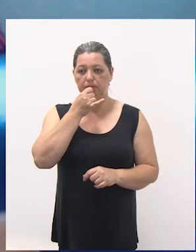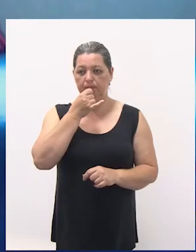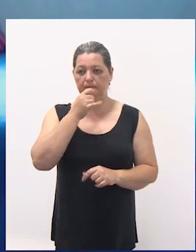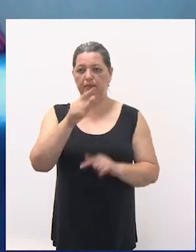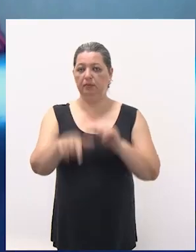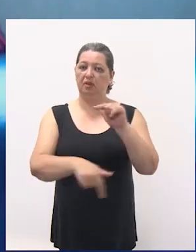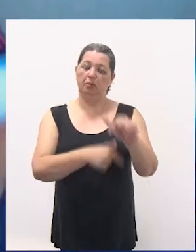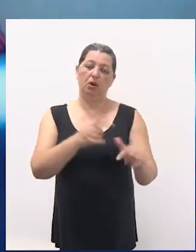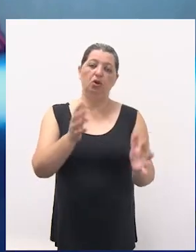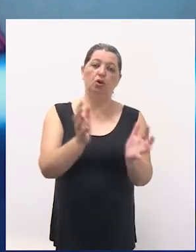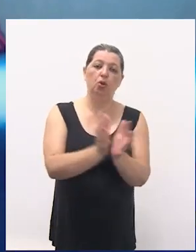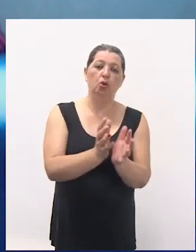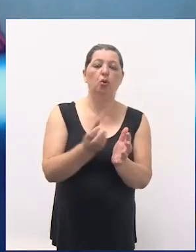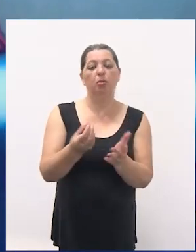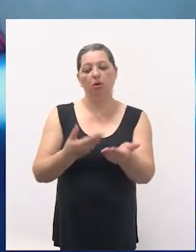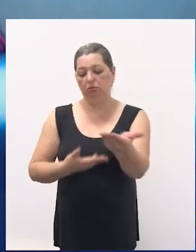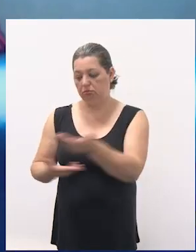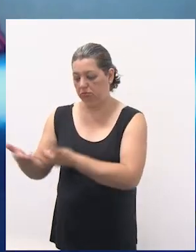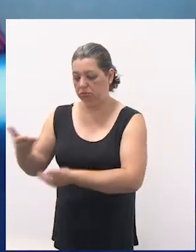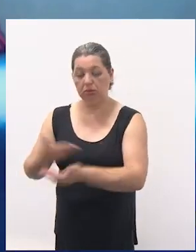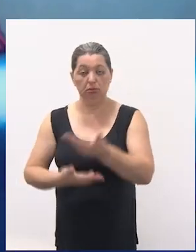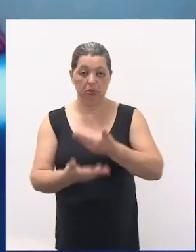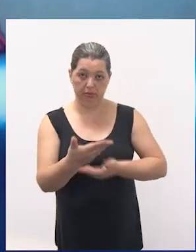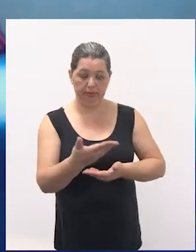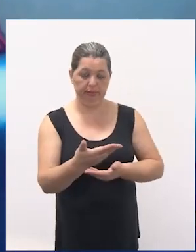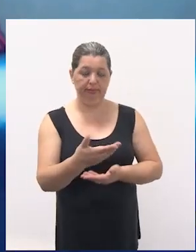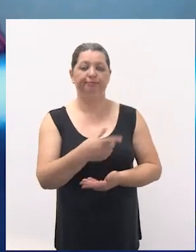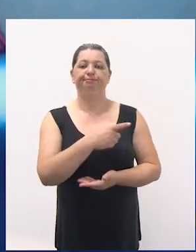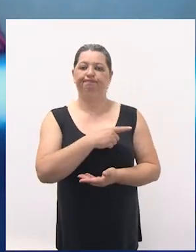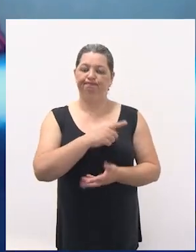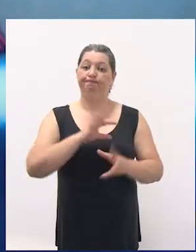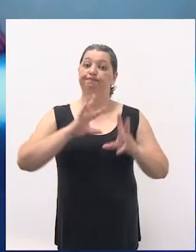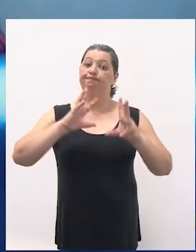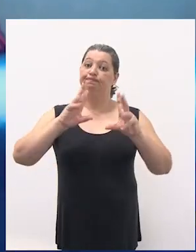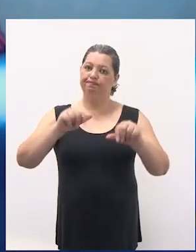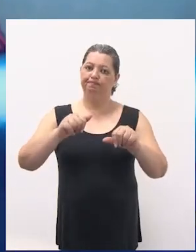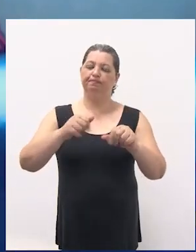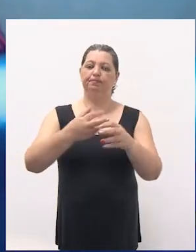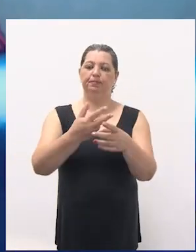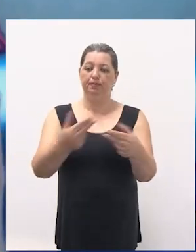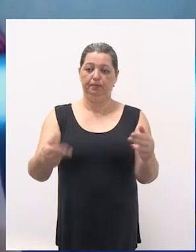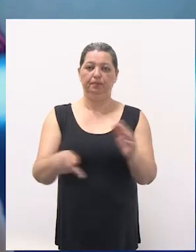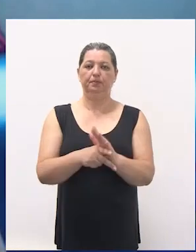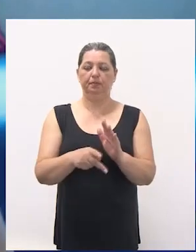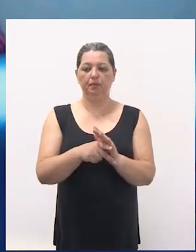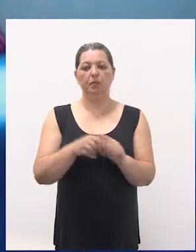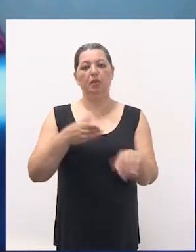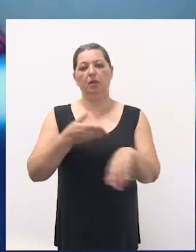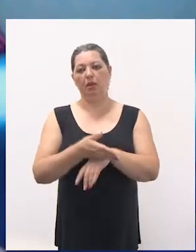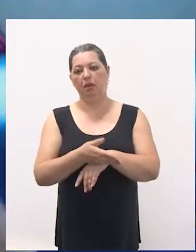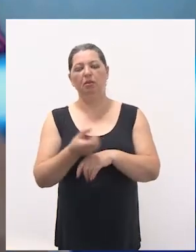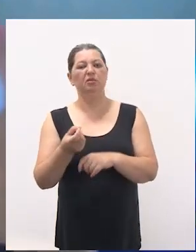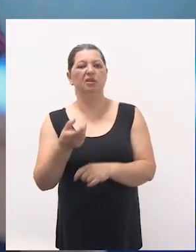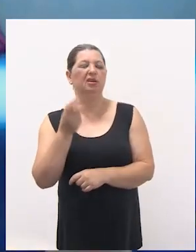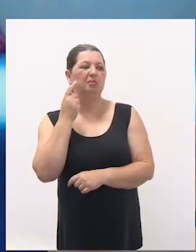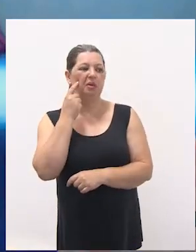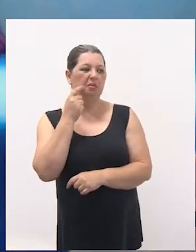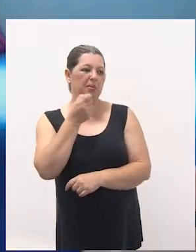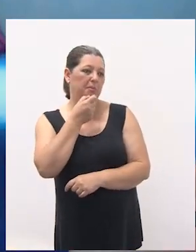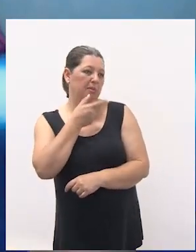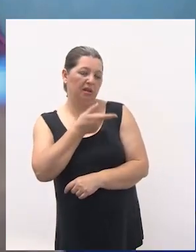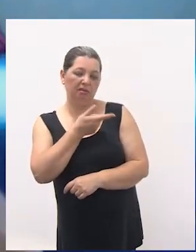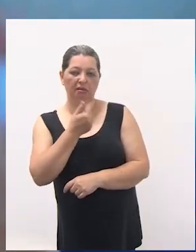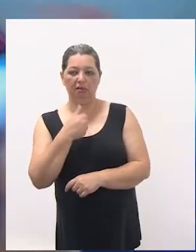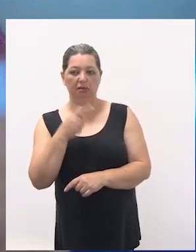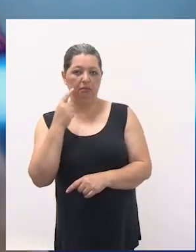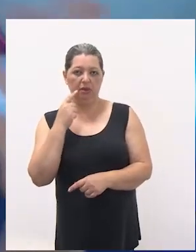em grupo, colaborativo. Você tem todo esse histórico de quem contribuiu. Se tiver um engraçadinho que apaga uma coisa